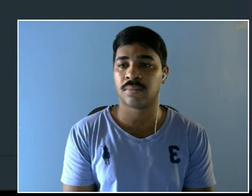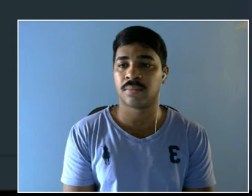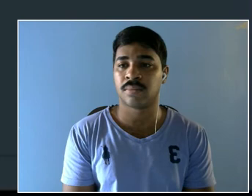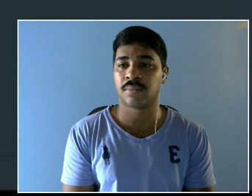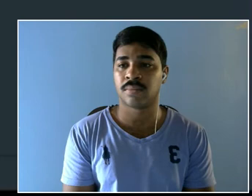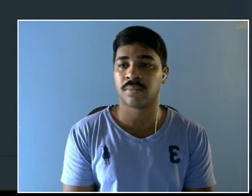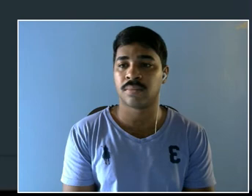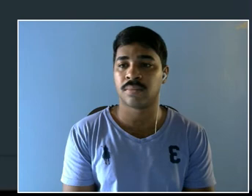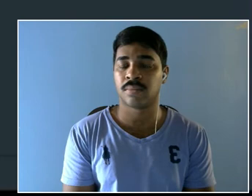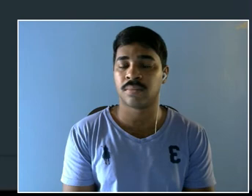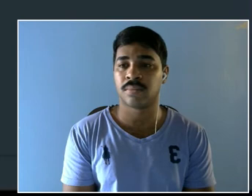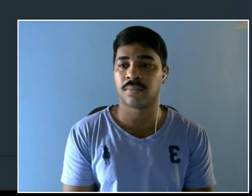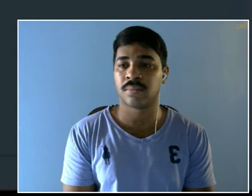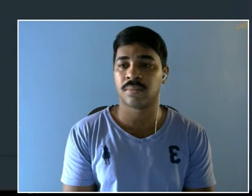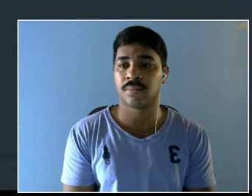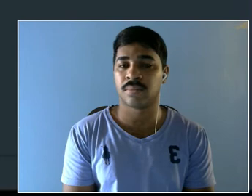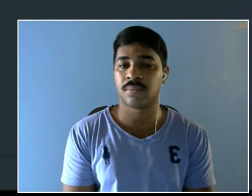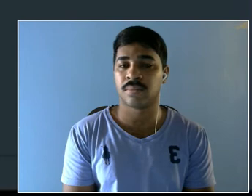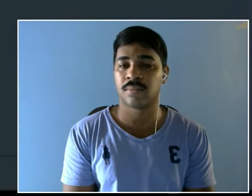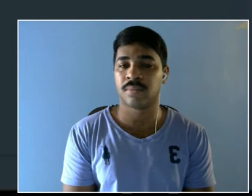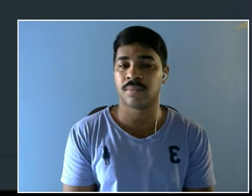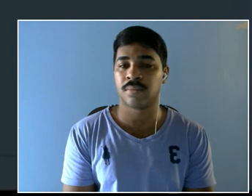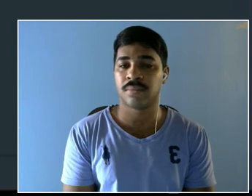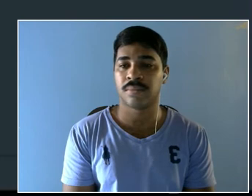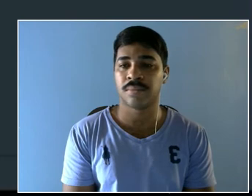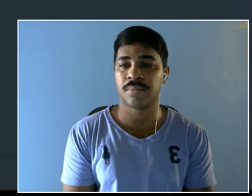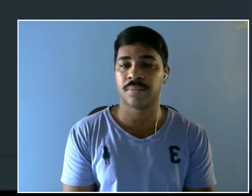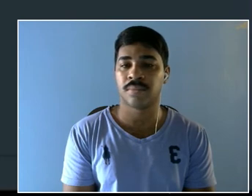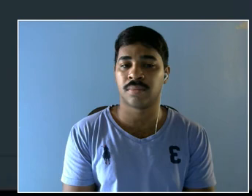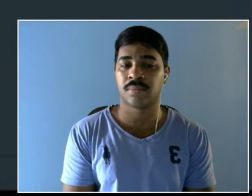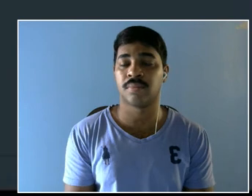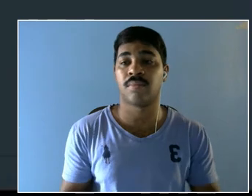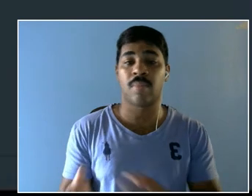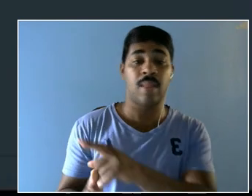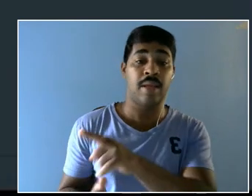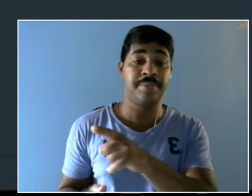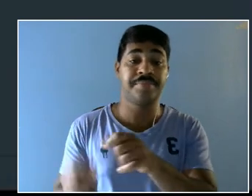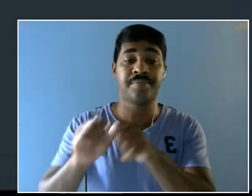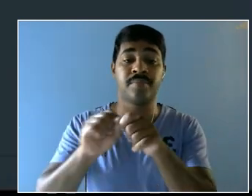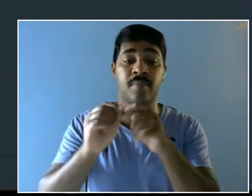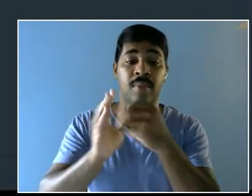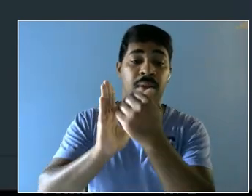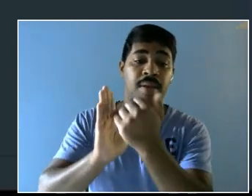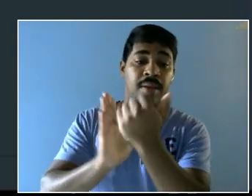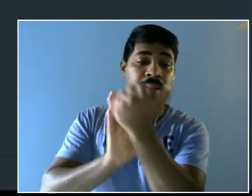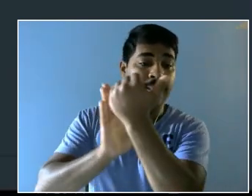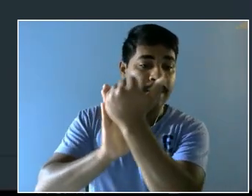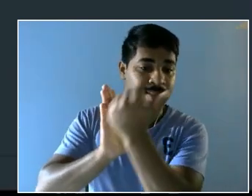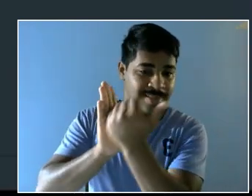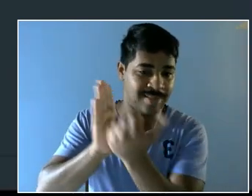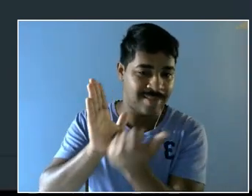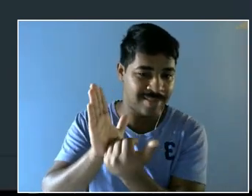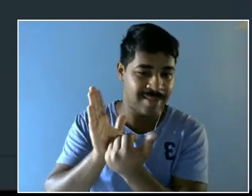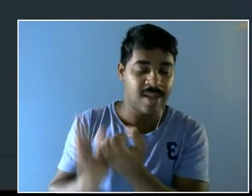cria uma lista de números pares, de 1 até 100. Ó, você pensa, puxa, como é que vai fazer